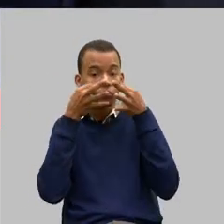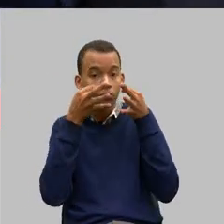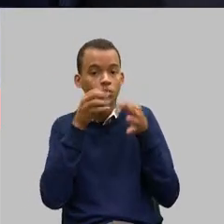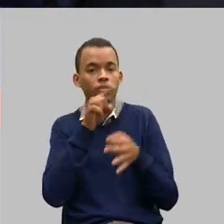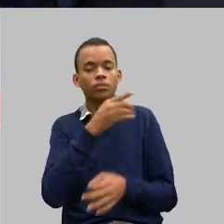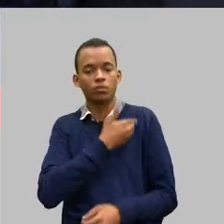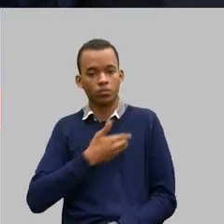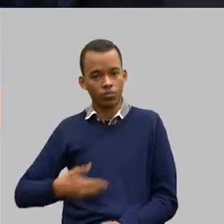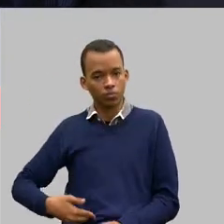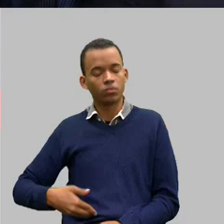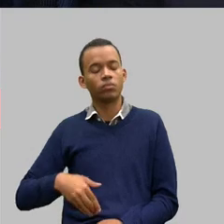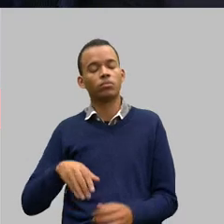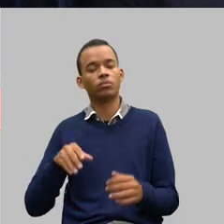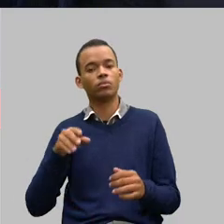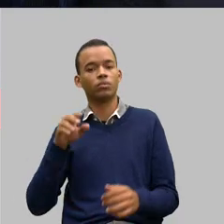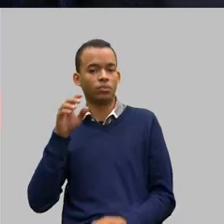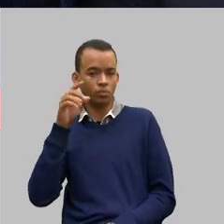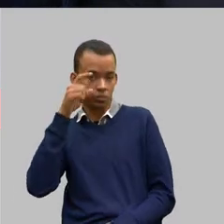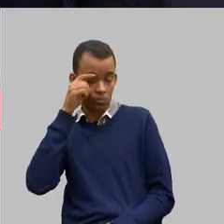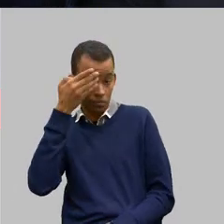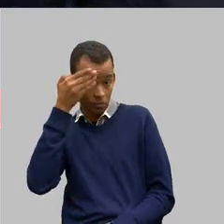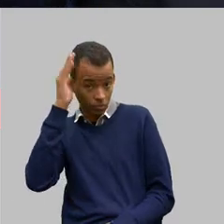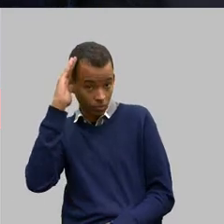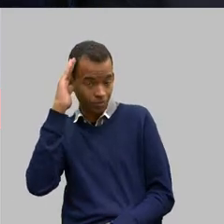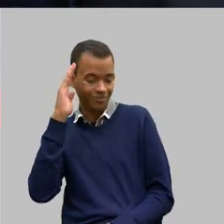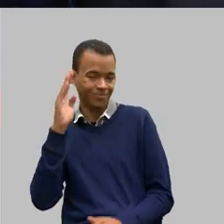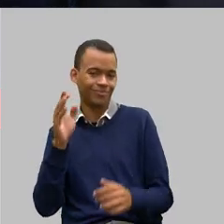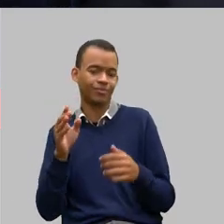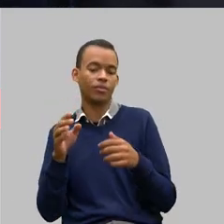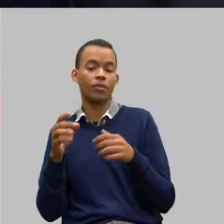entendendo que essa parceria do Legislativo